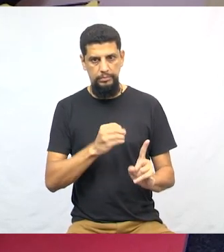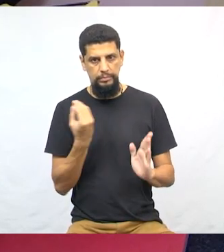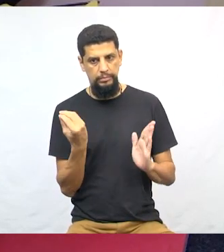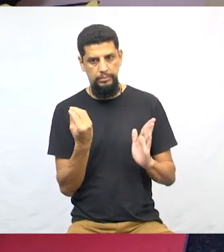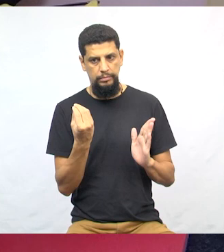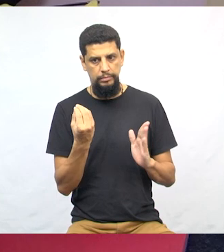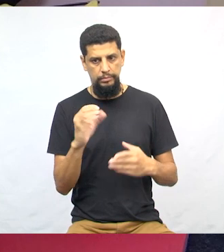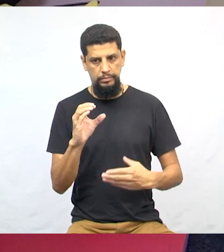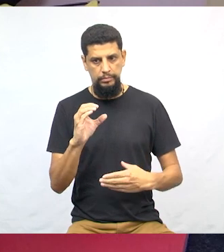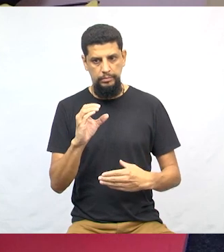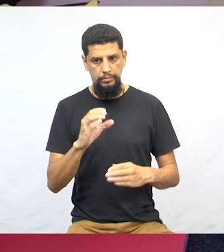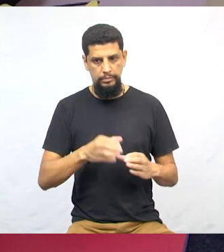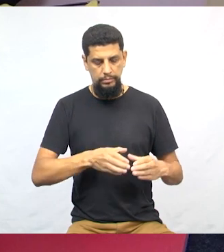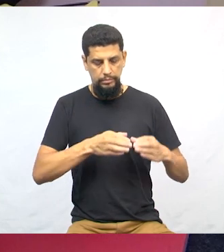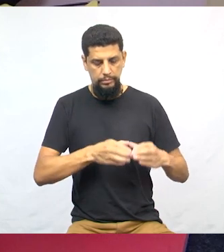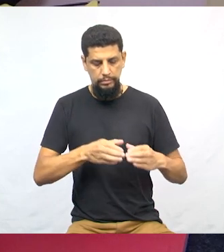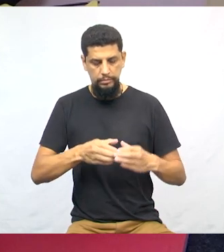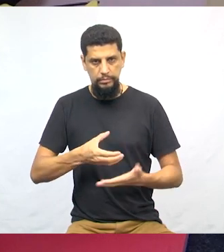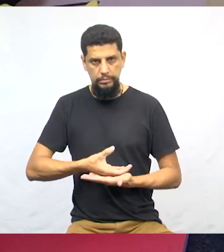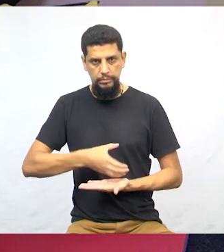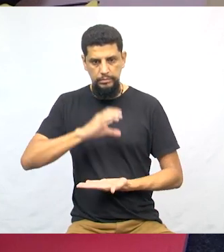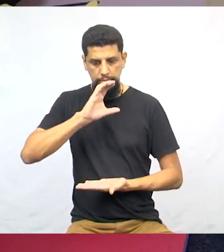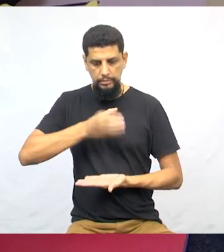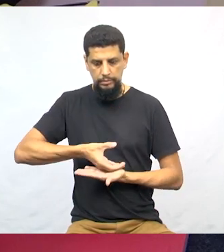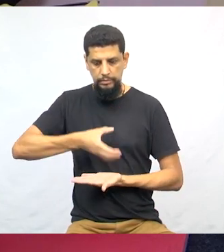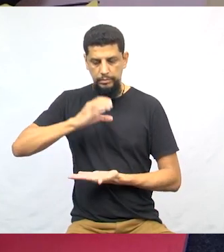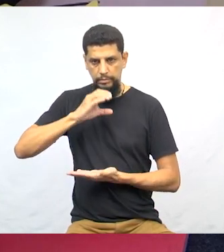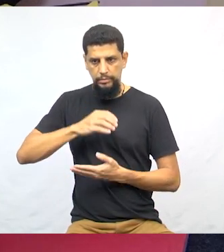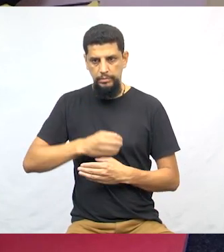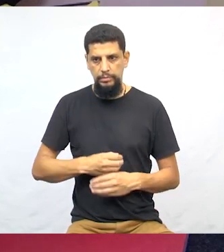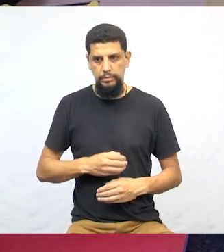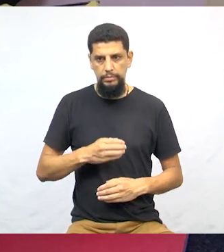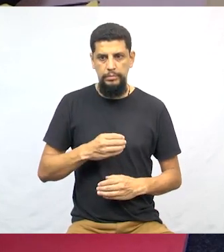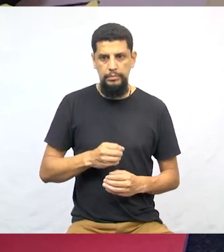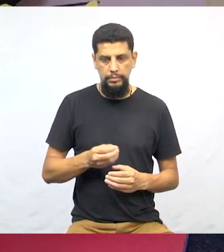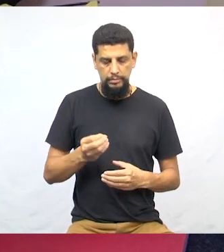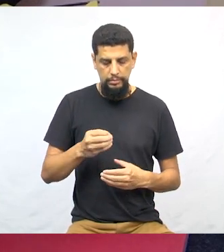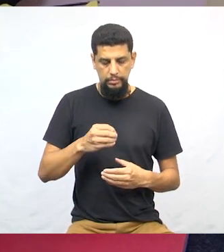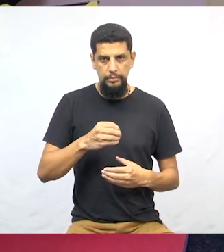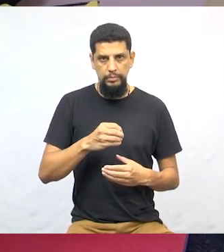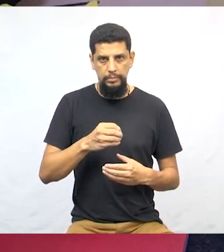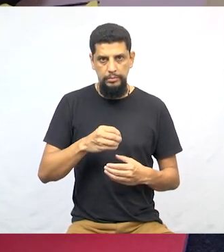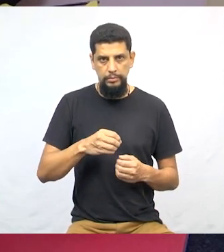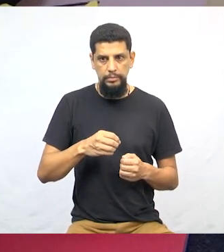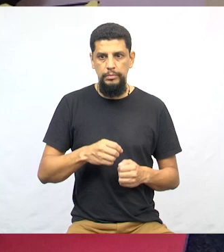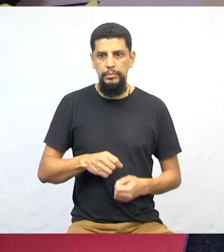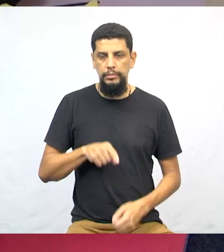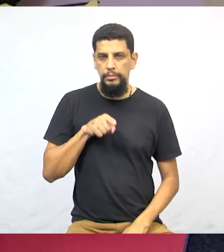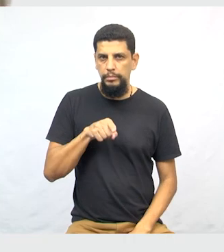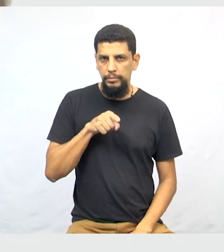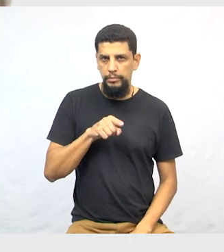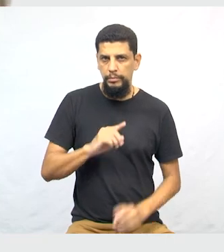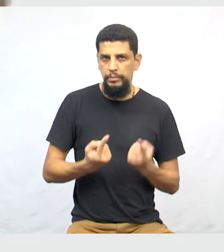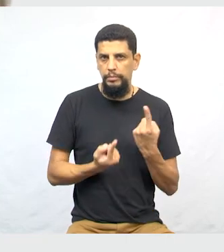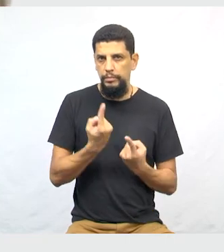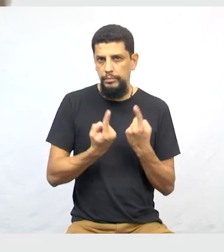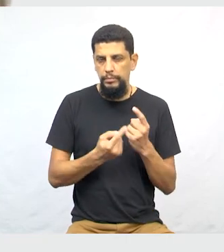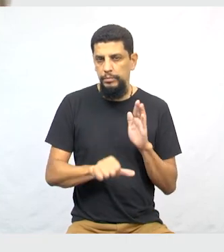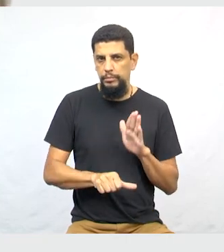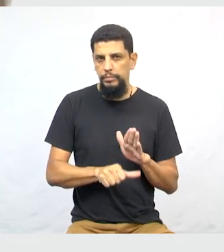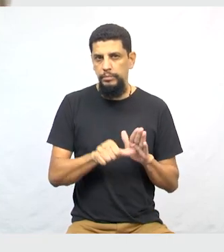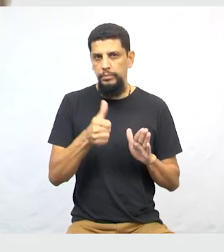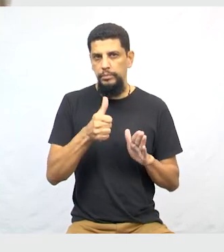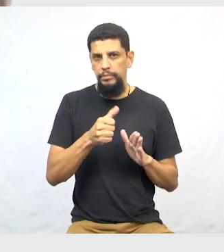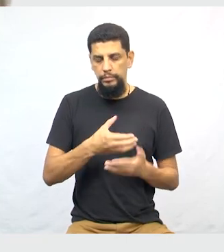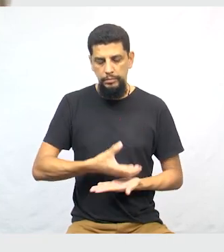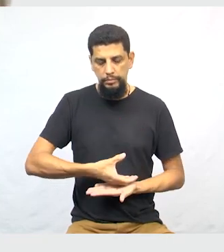juntas, é colocar os copos naquela ordem ali. Empilhar, empilhados, né? Daquela forma. Então, qual